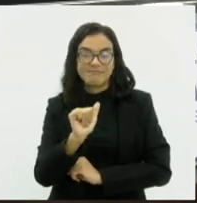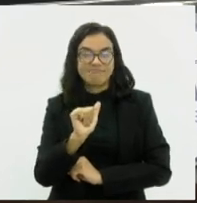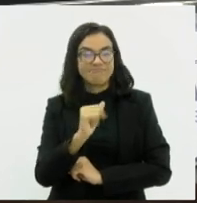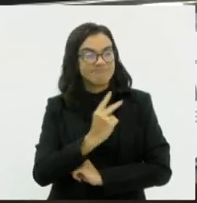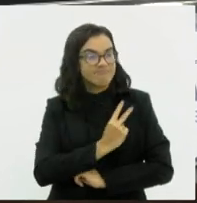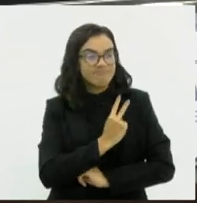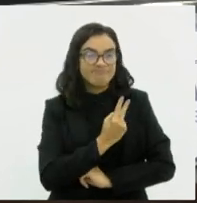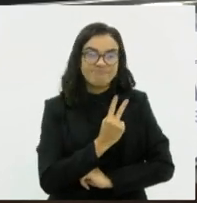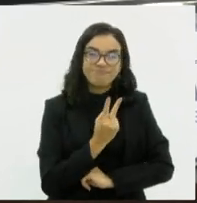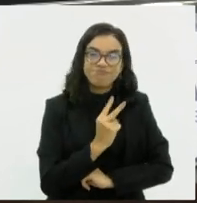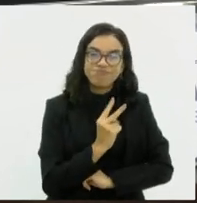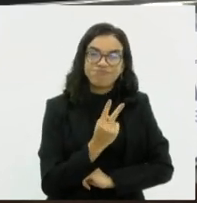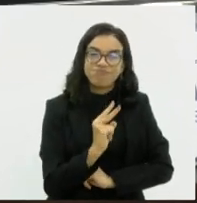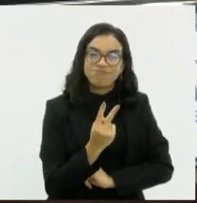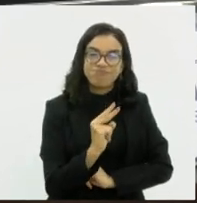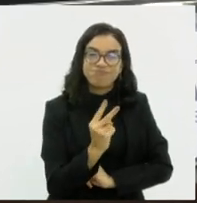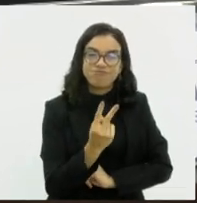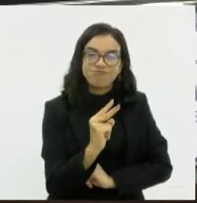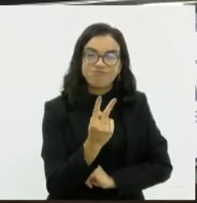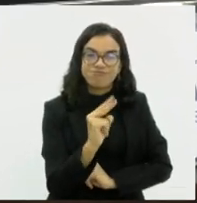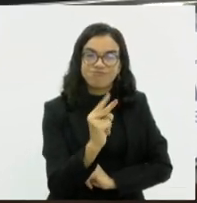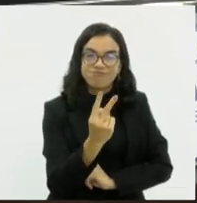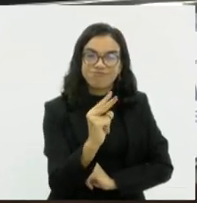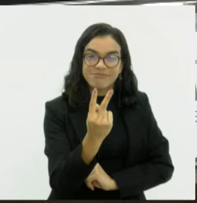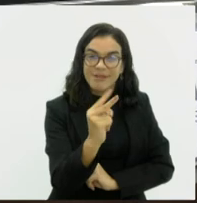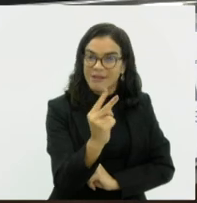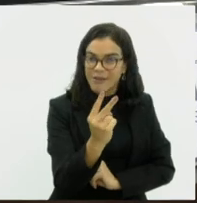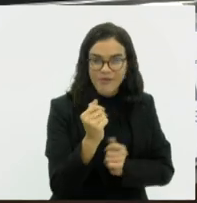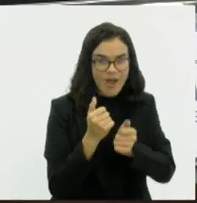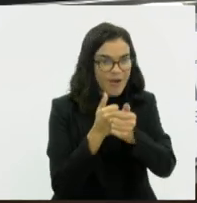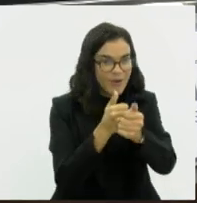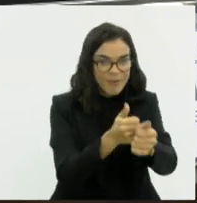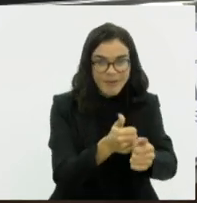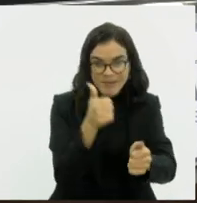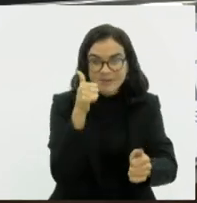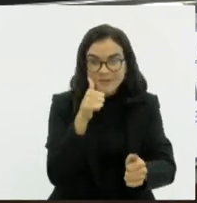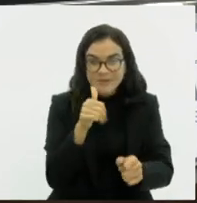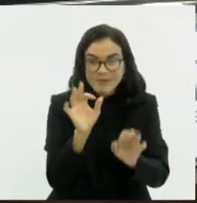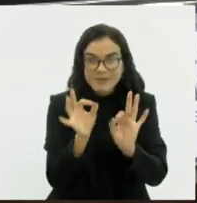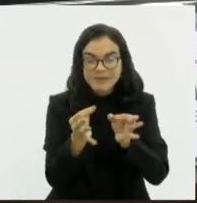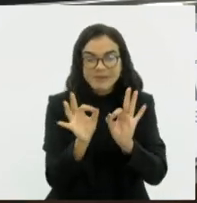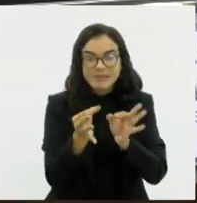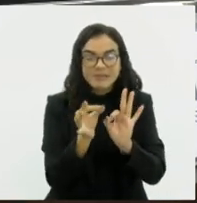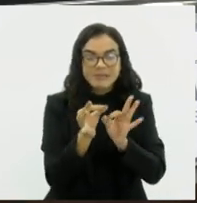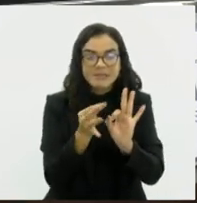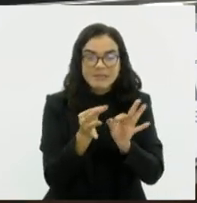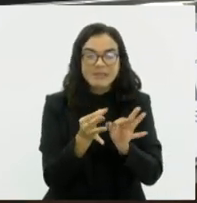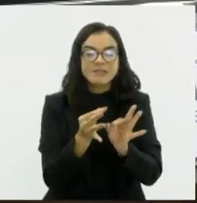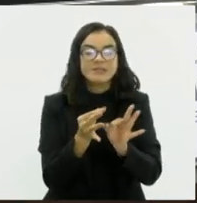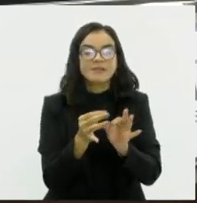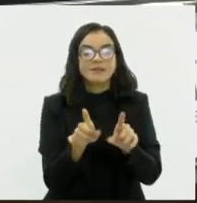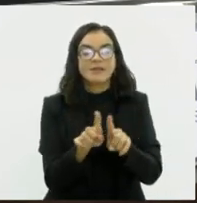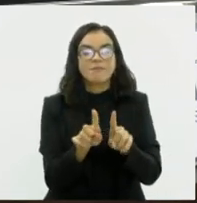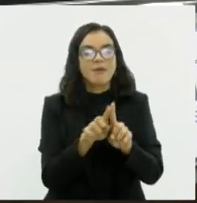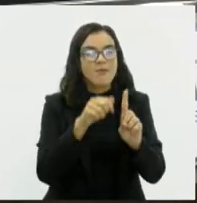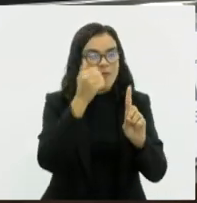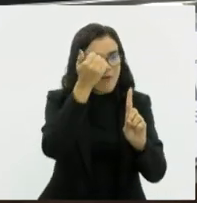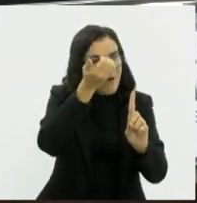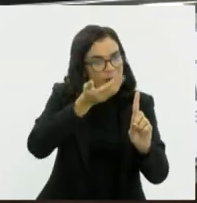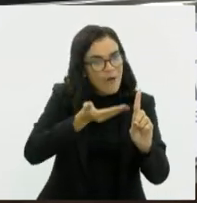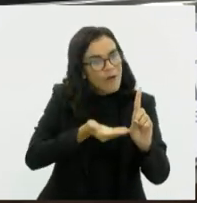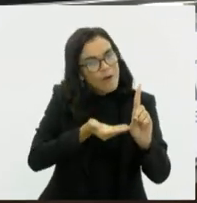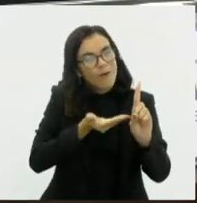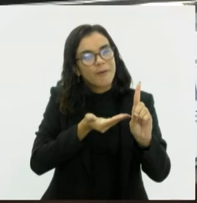não é bobo, já vou nessa onda das mulheres, né, pela essa grande homenagem que está